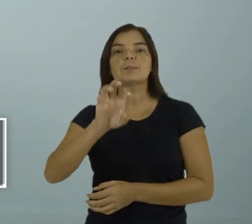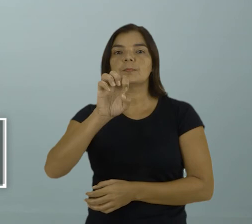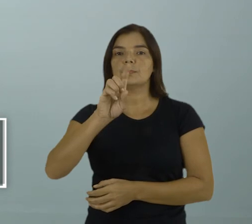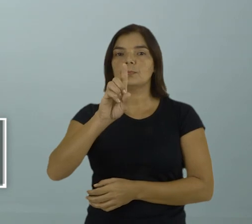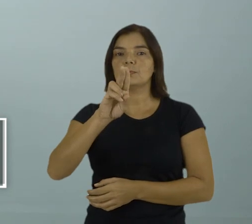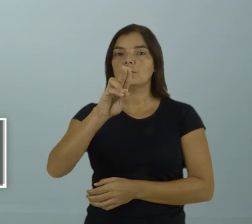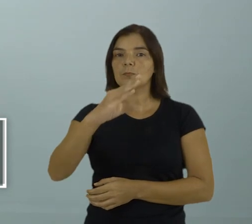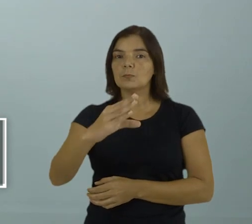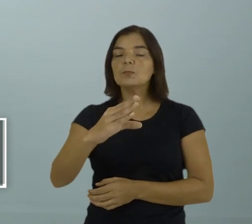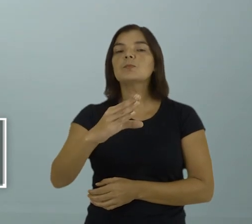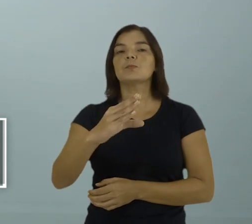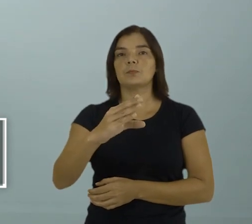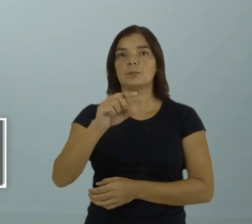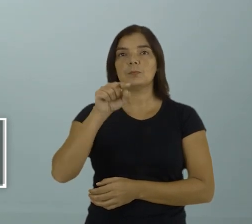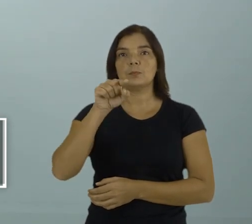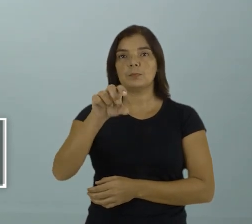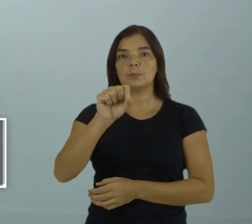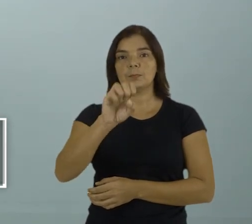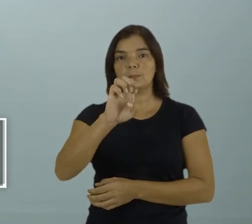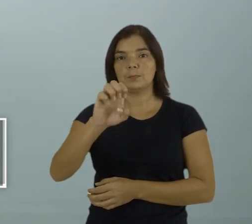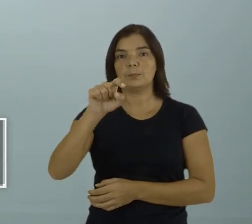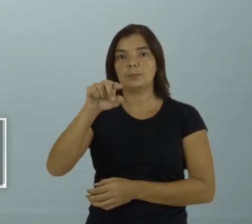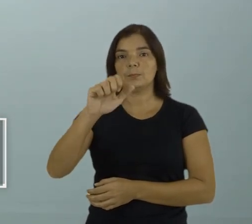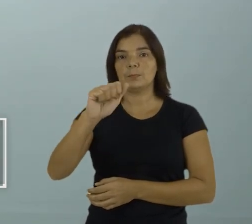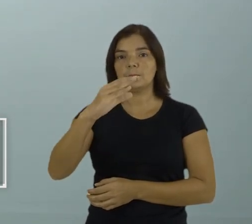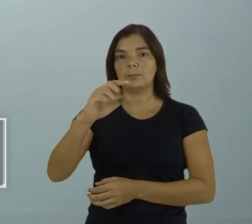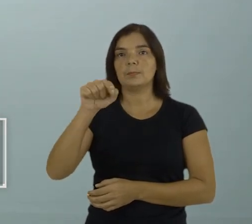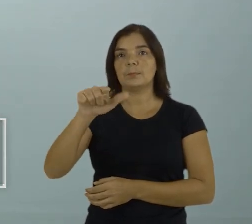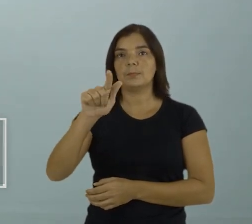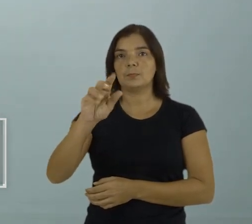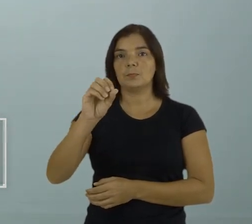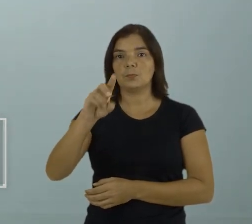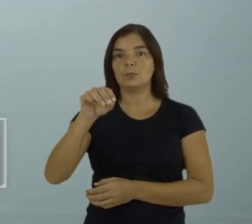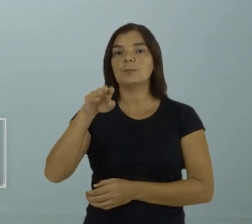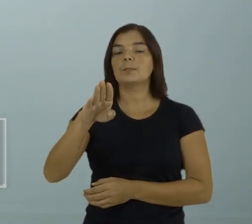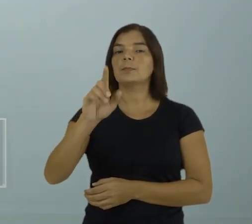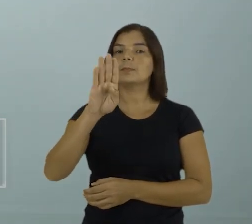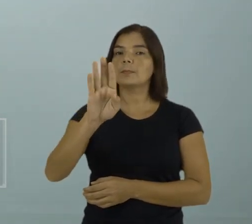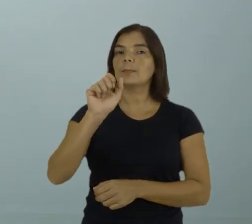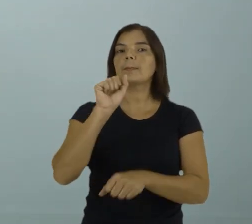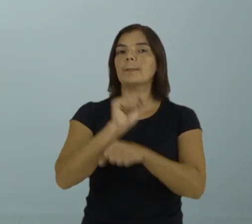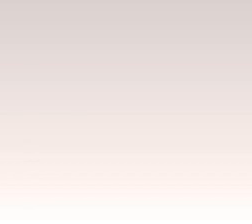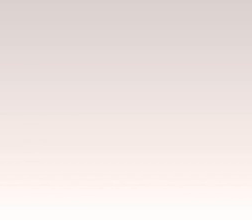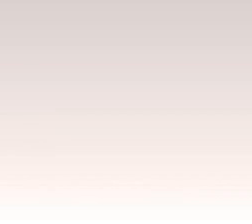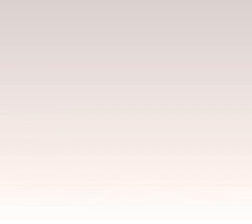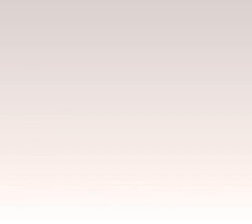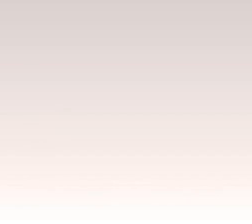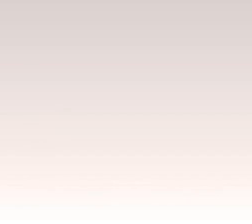www.educ.ci.gov.br. Nós aguardamos vocês.